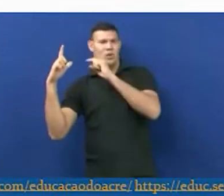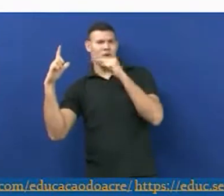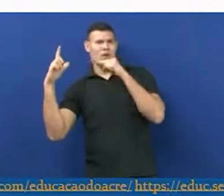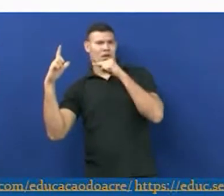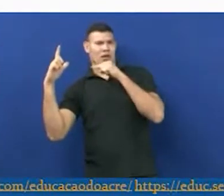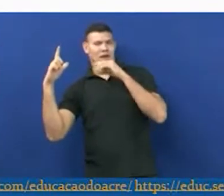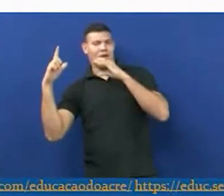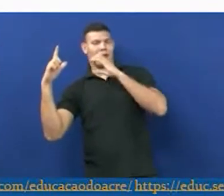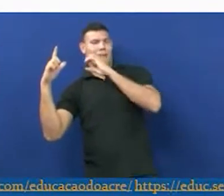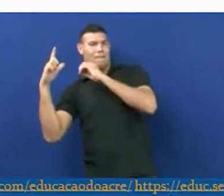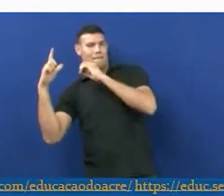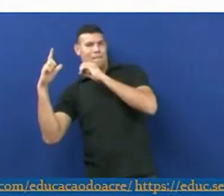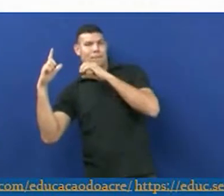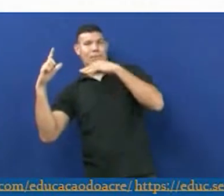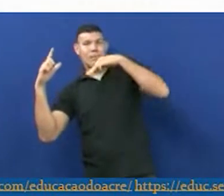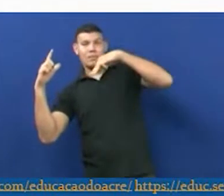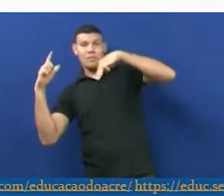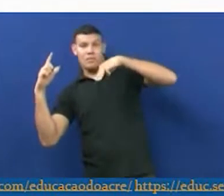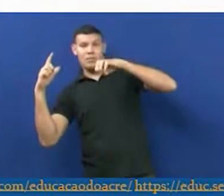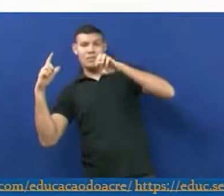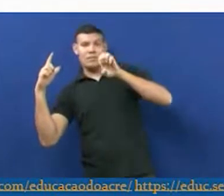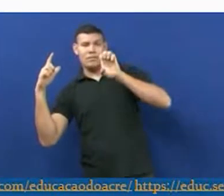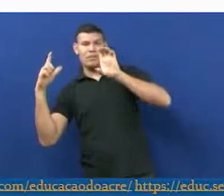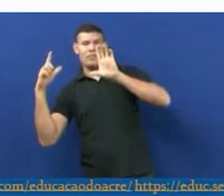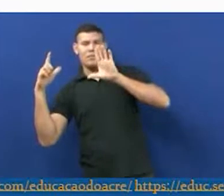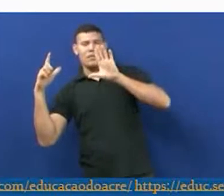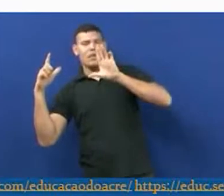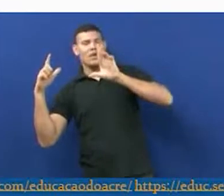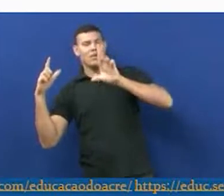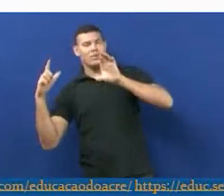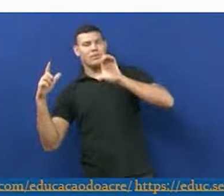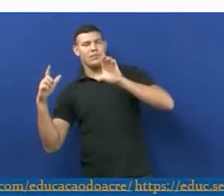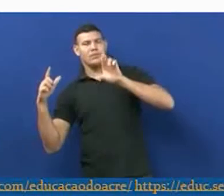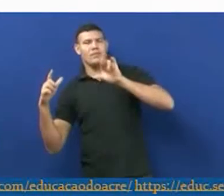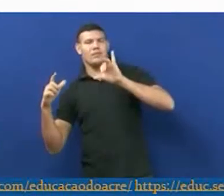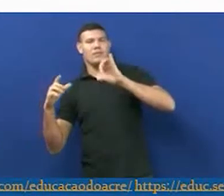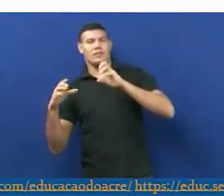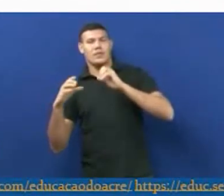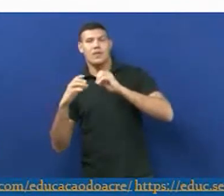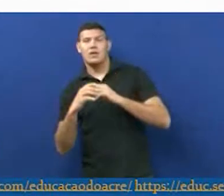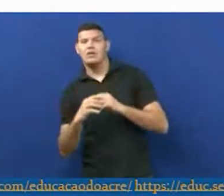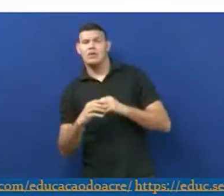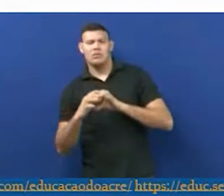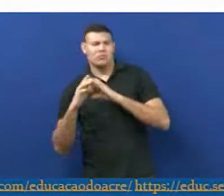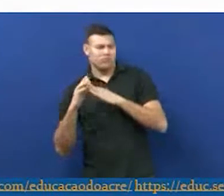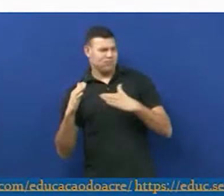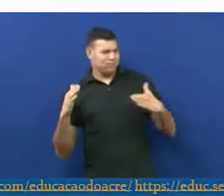próximo do Sol, e Netuno é o planeta mais longe.